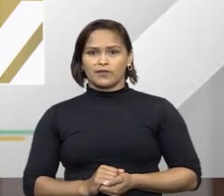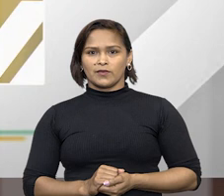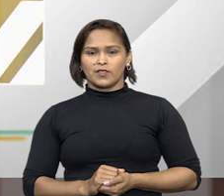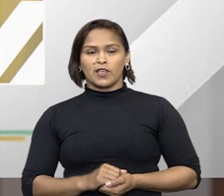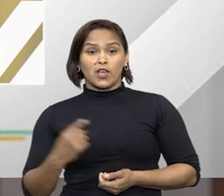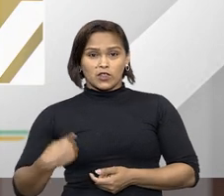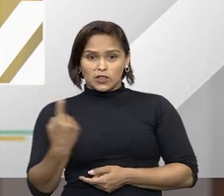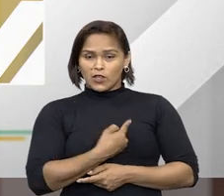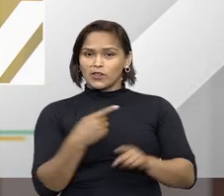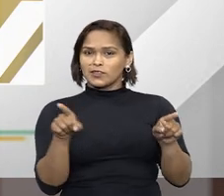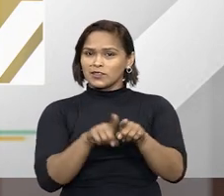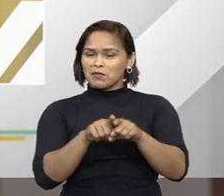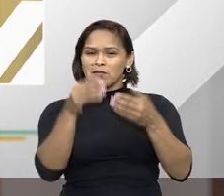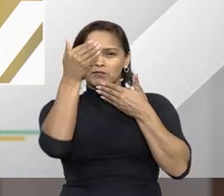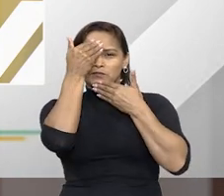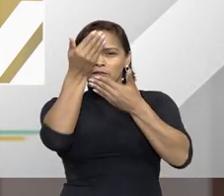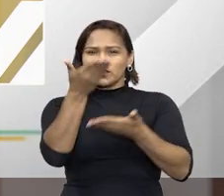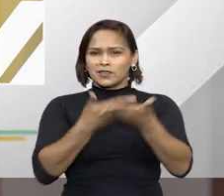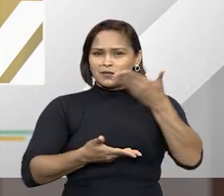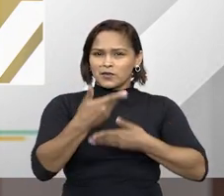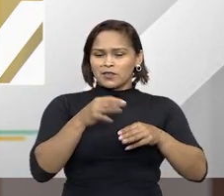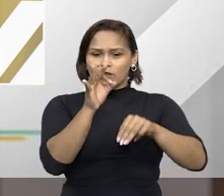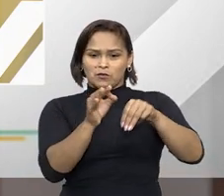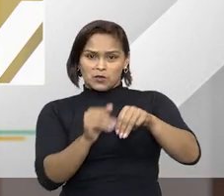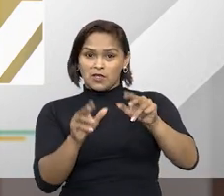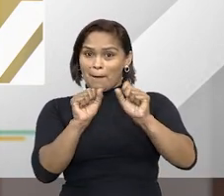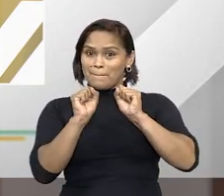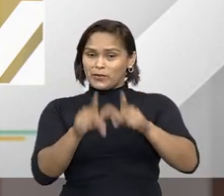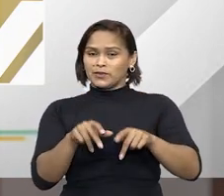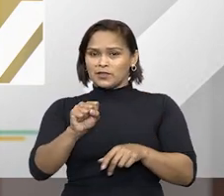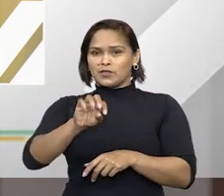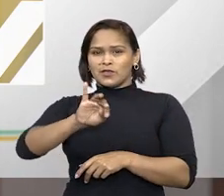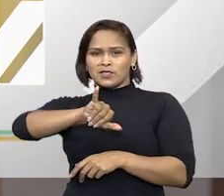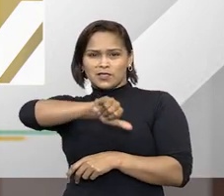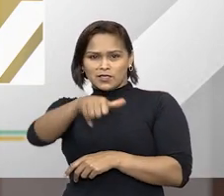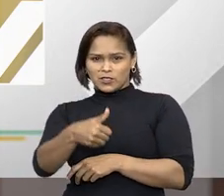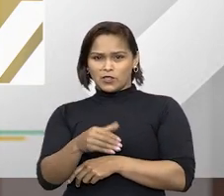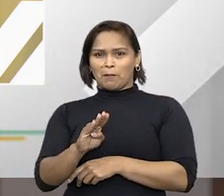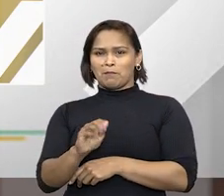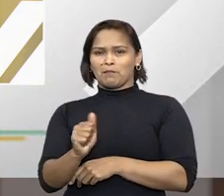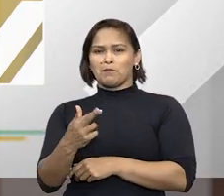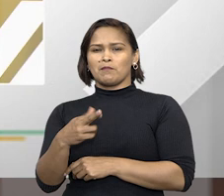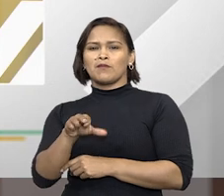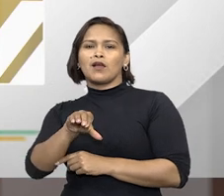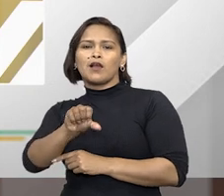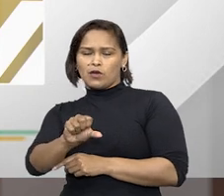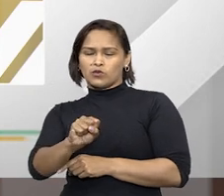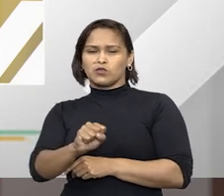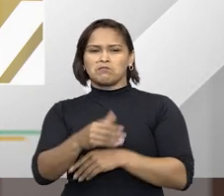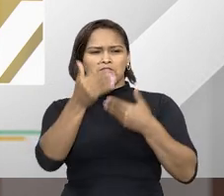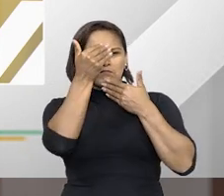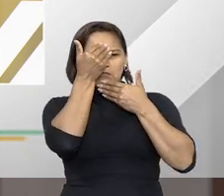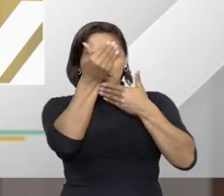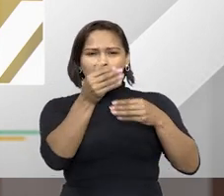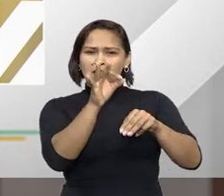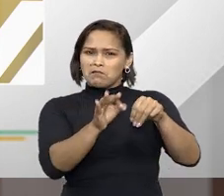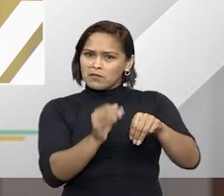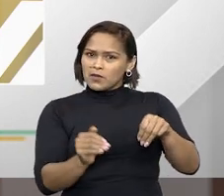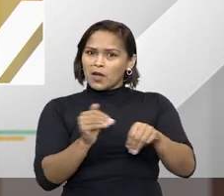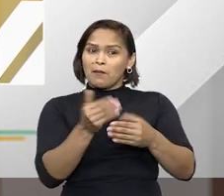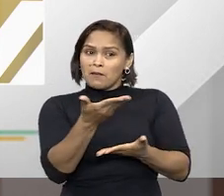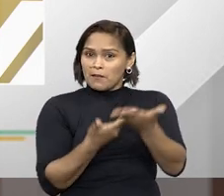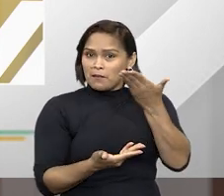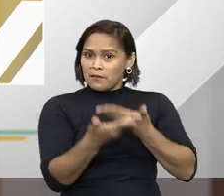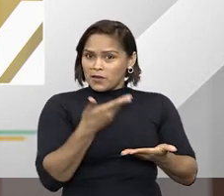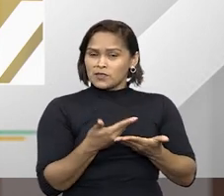Nós também agradecemos a participação do ministro aposentado do Superior Tribunal de Justiça, Barros Monteiro. Ministro, muito obrigada pela